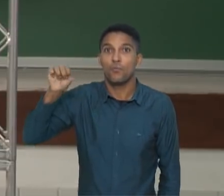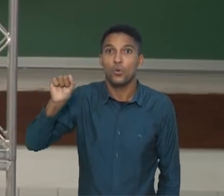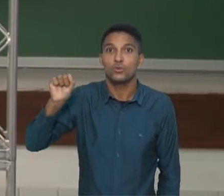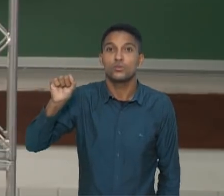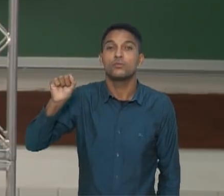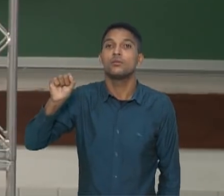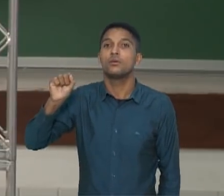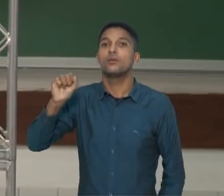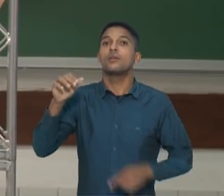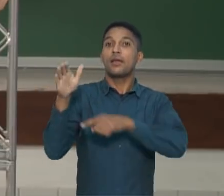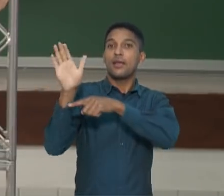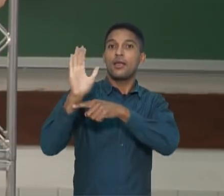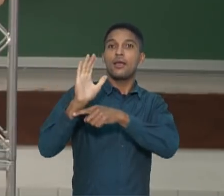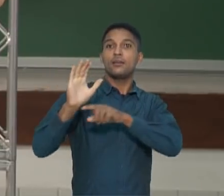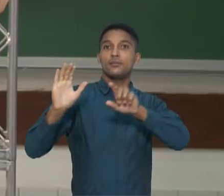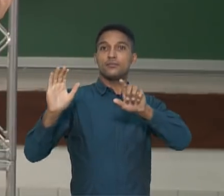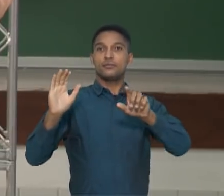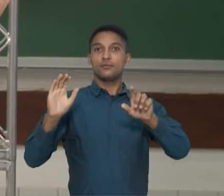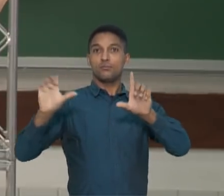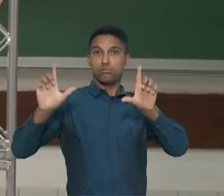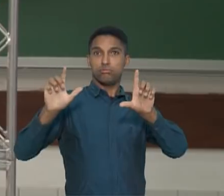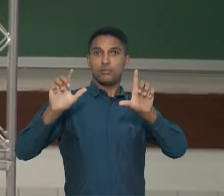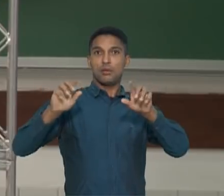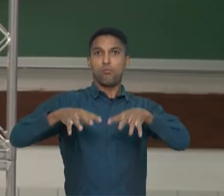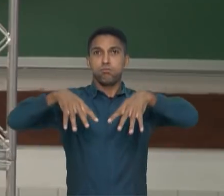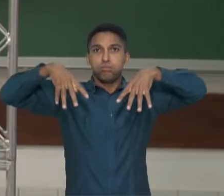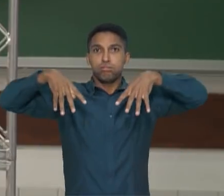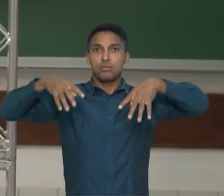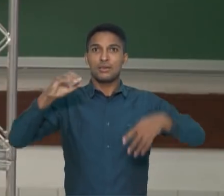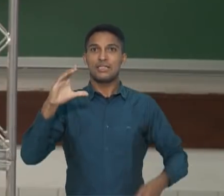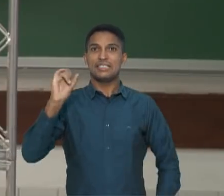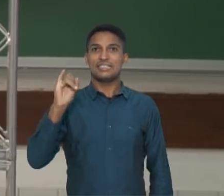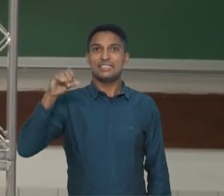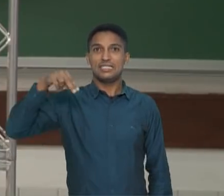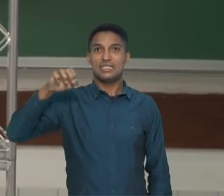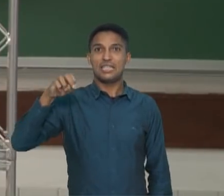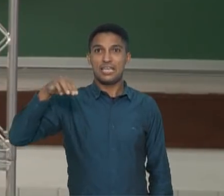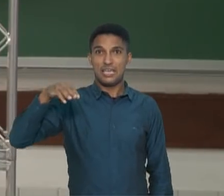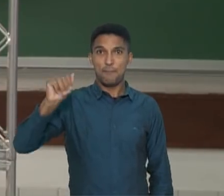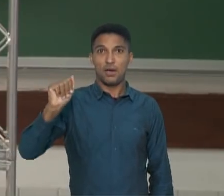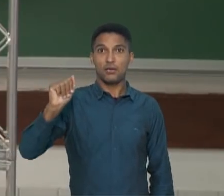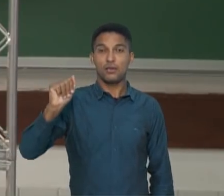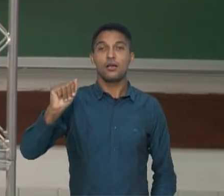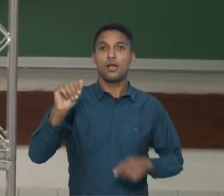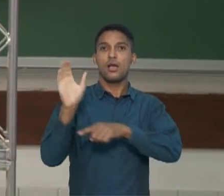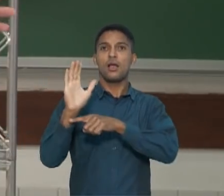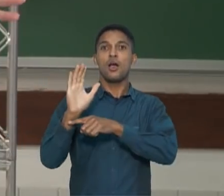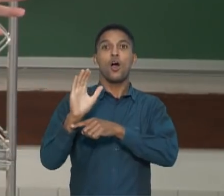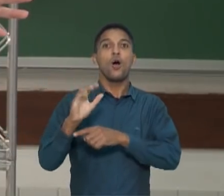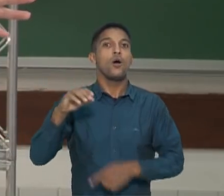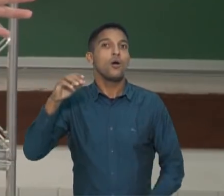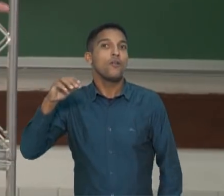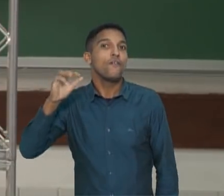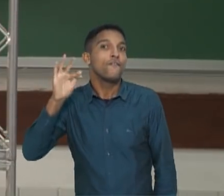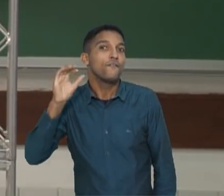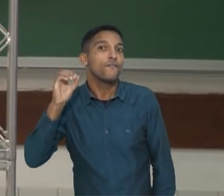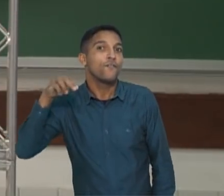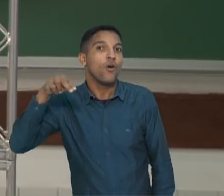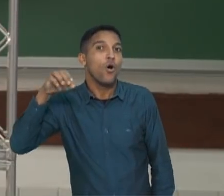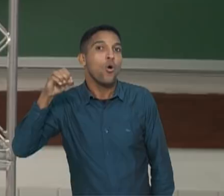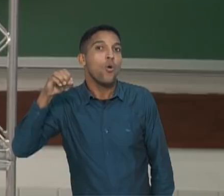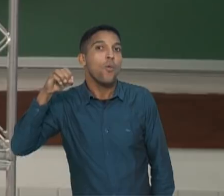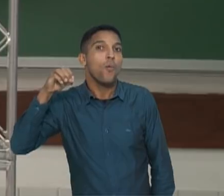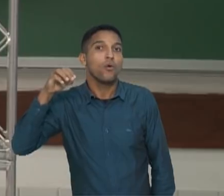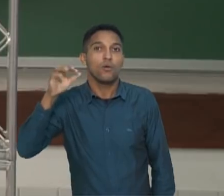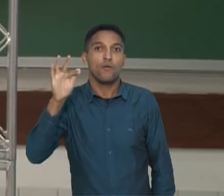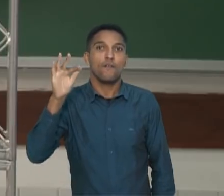alguém, portanto, nós fomos ao cinema. Se é nós, o nós, lembram-se, é a primeira pessoa do plural. Supõe que há a presença